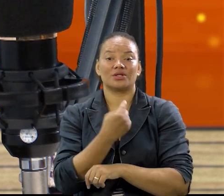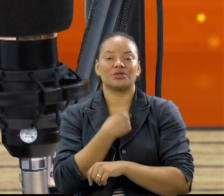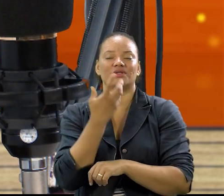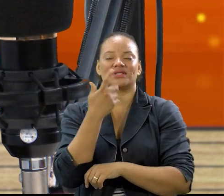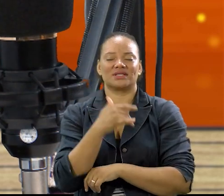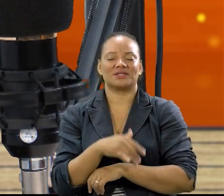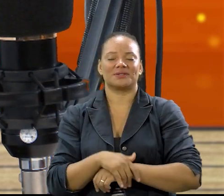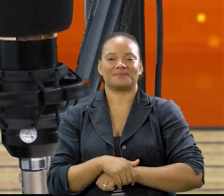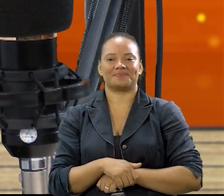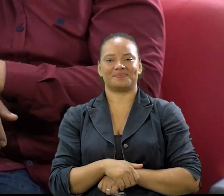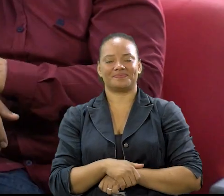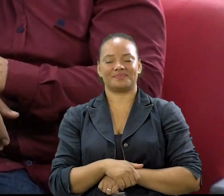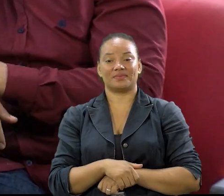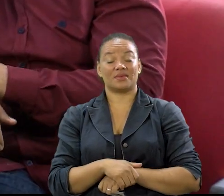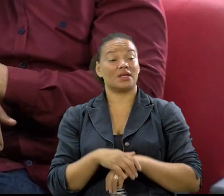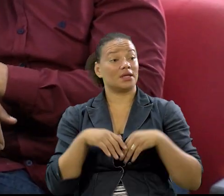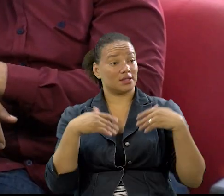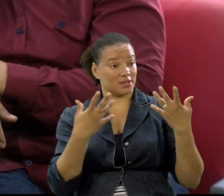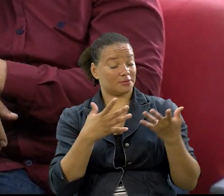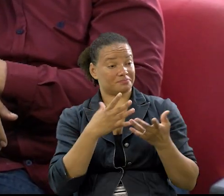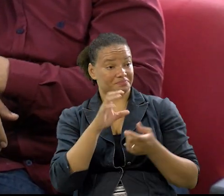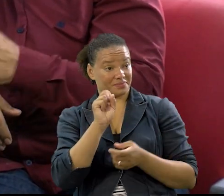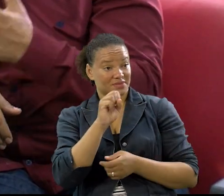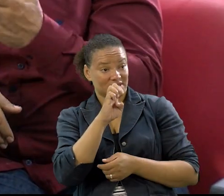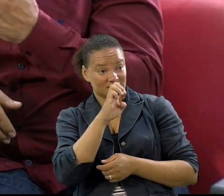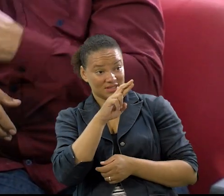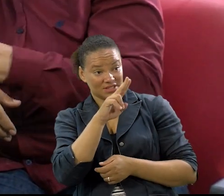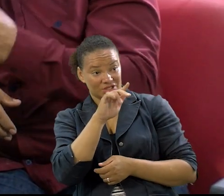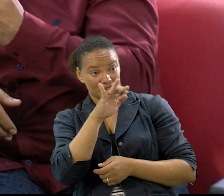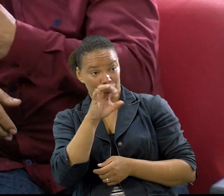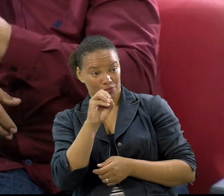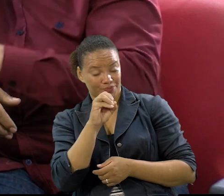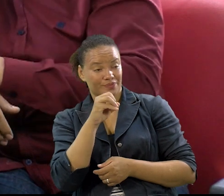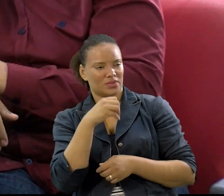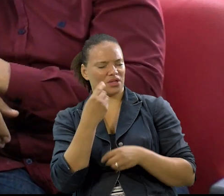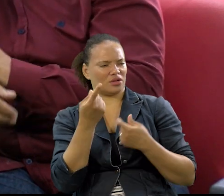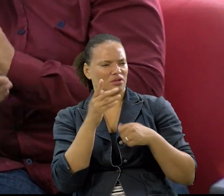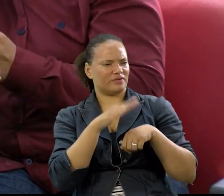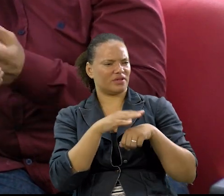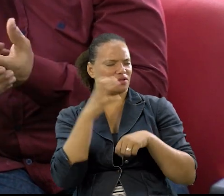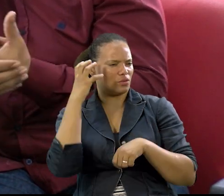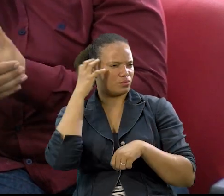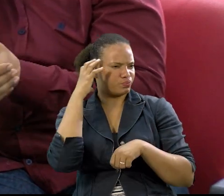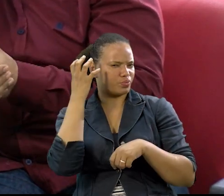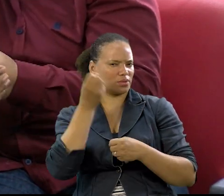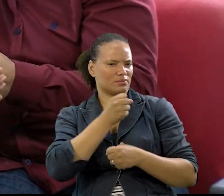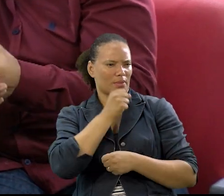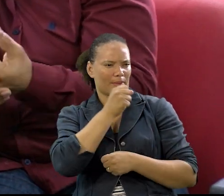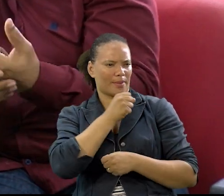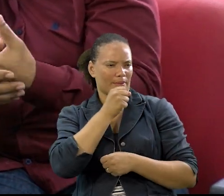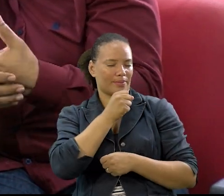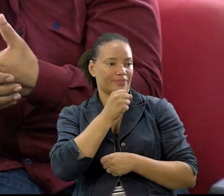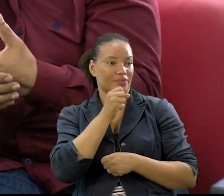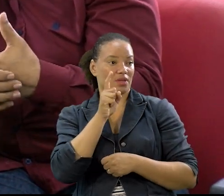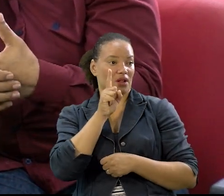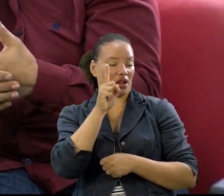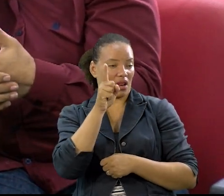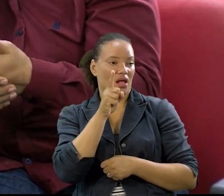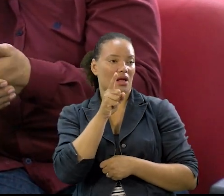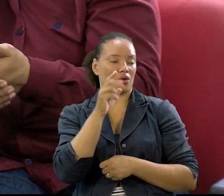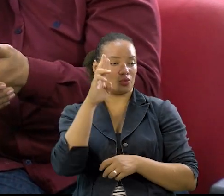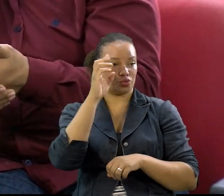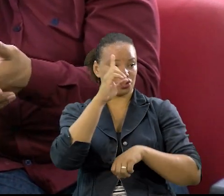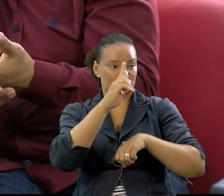nossas crianças Sérgio a gente estava nós fizemos um podcast desse aqui com Thiago tesar da escola do